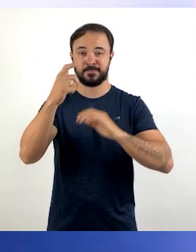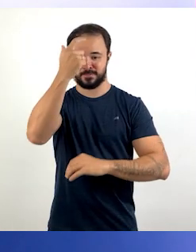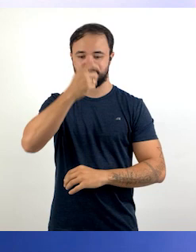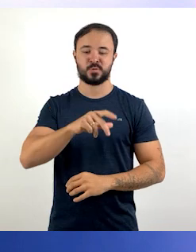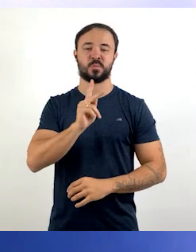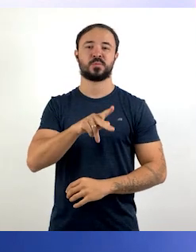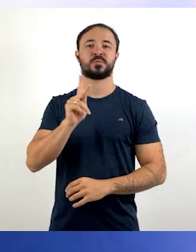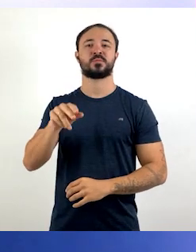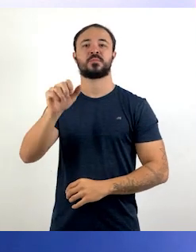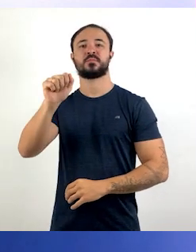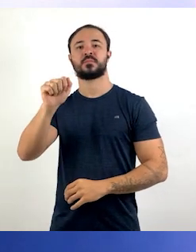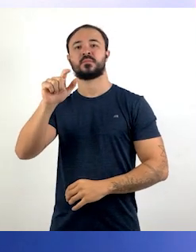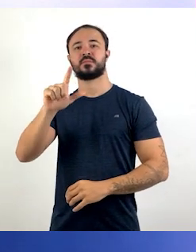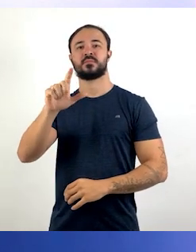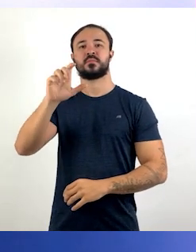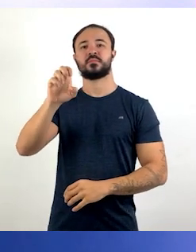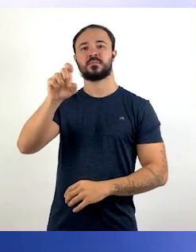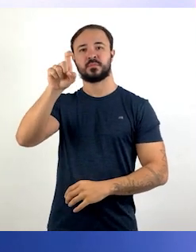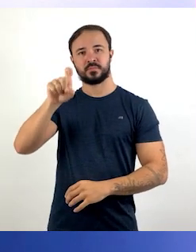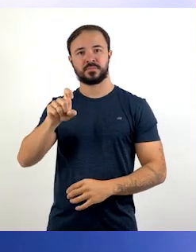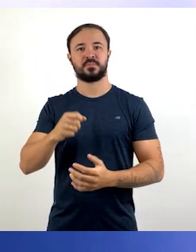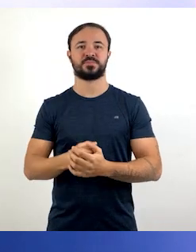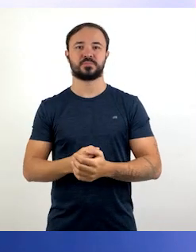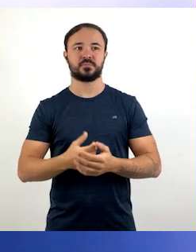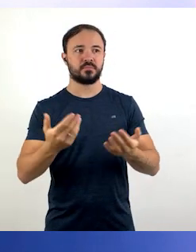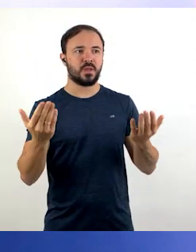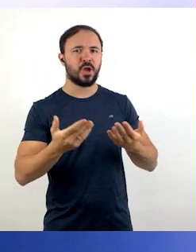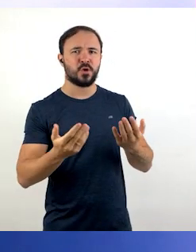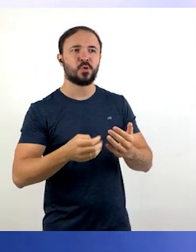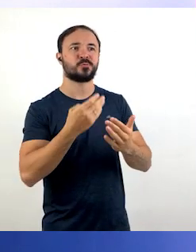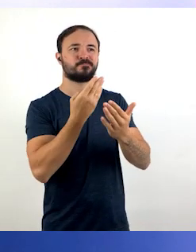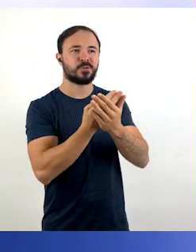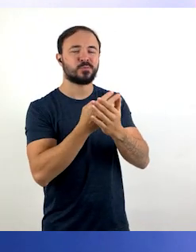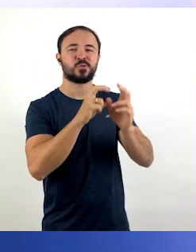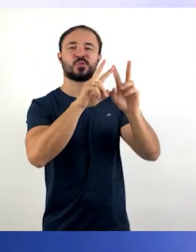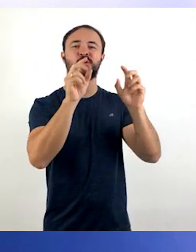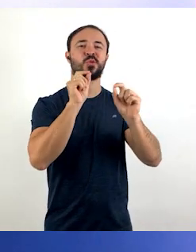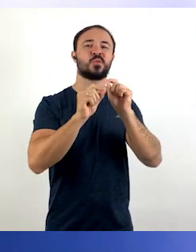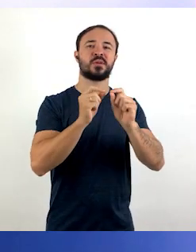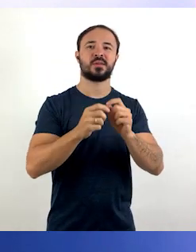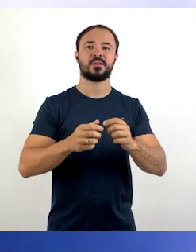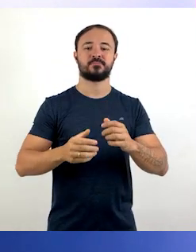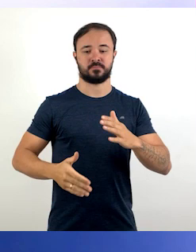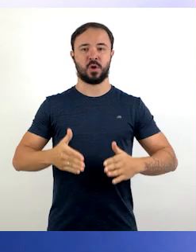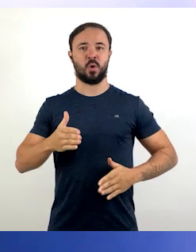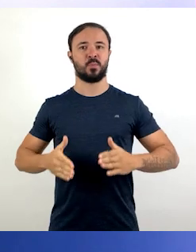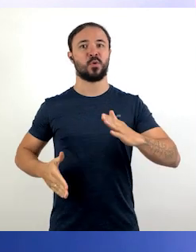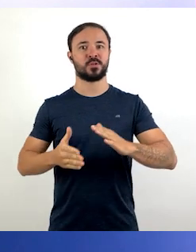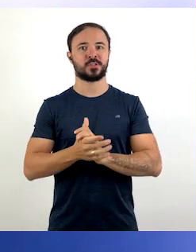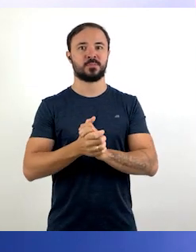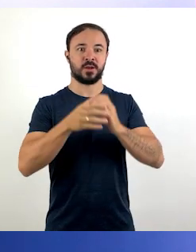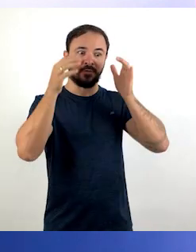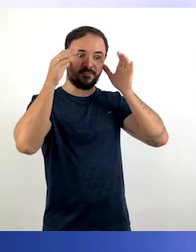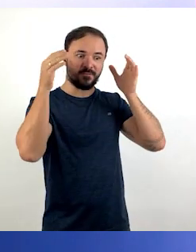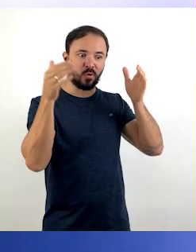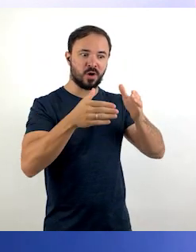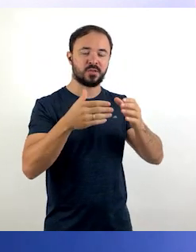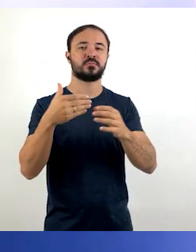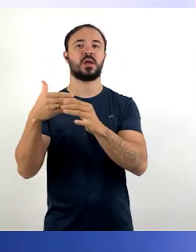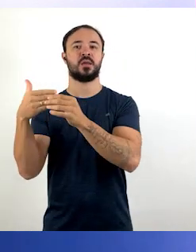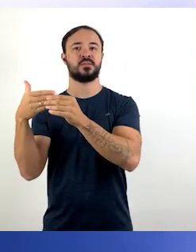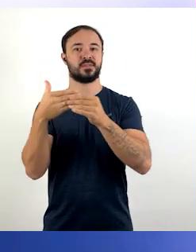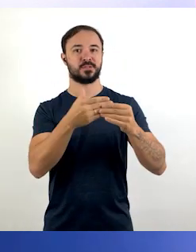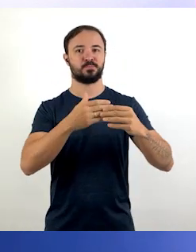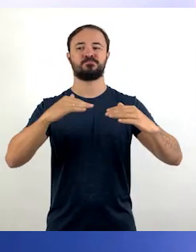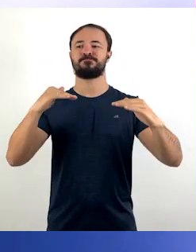Olá, sou o professor Alex Costa e hoje nós temos na nossa aula de robótica, especificamente sobre transporte e comunicação. Para a nossa aula de